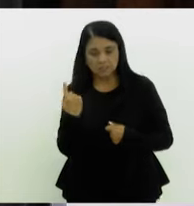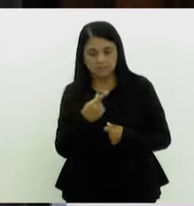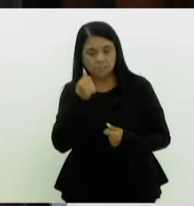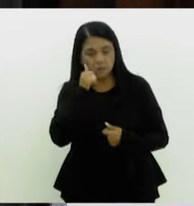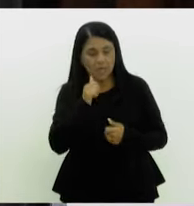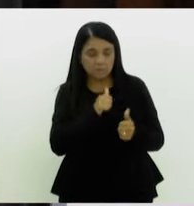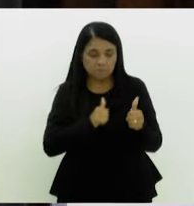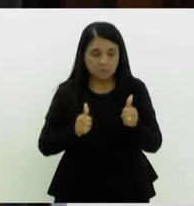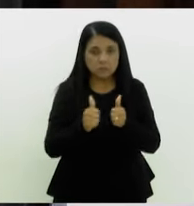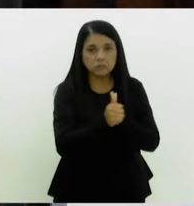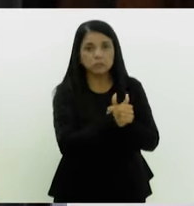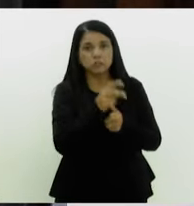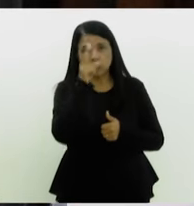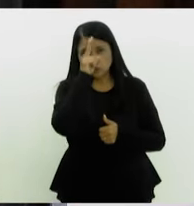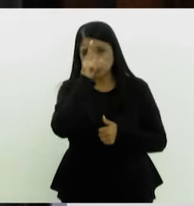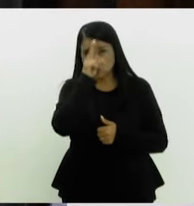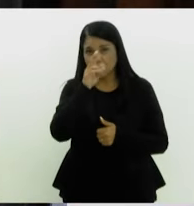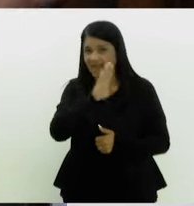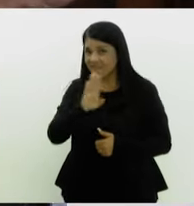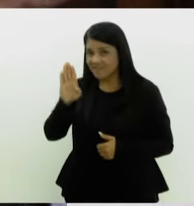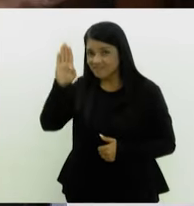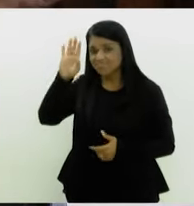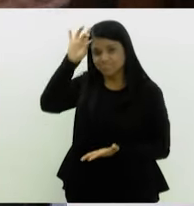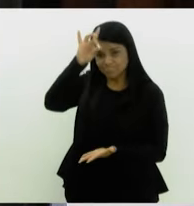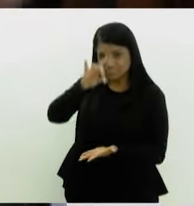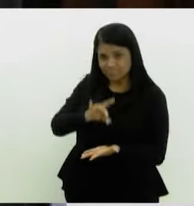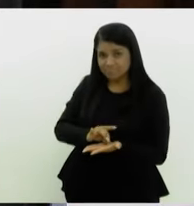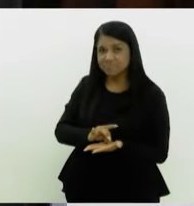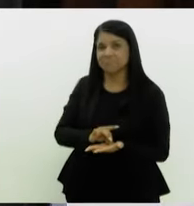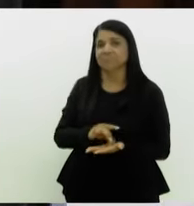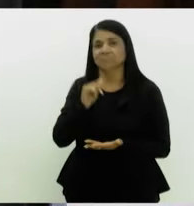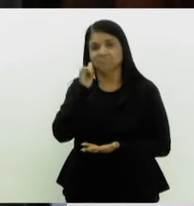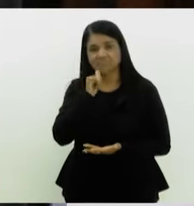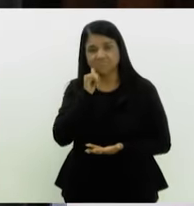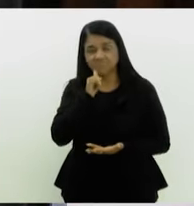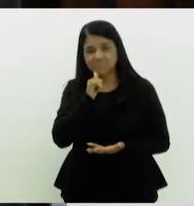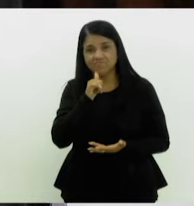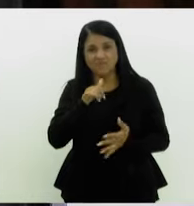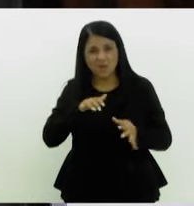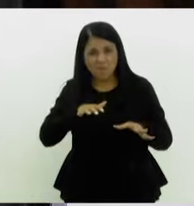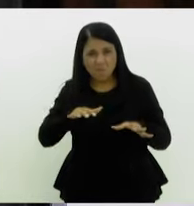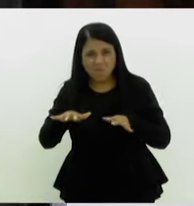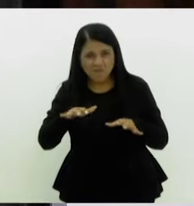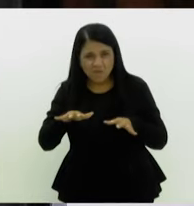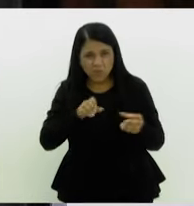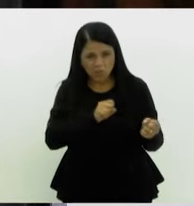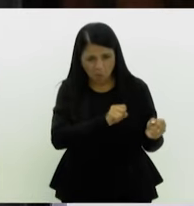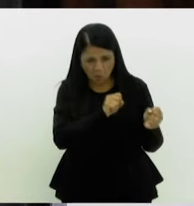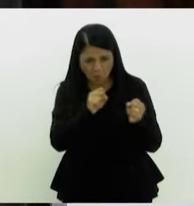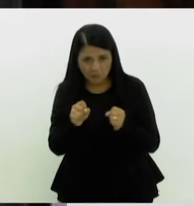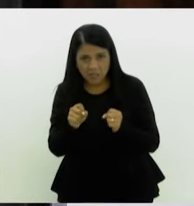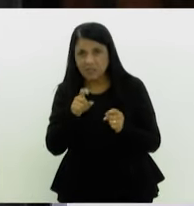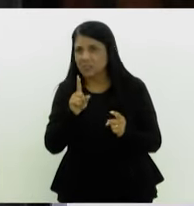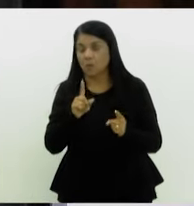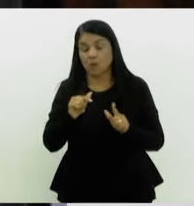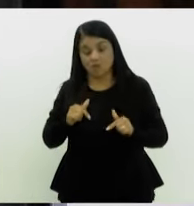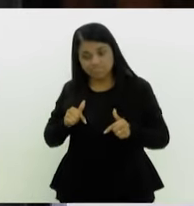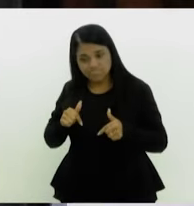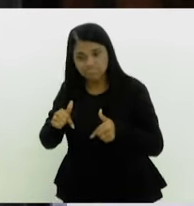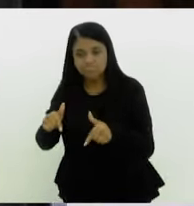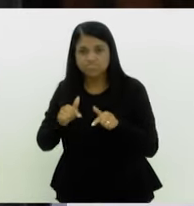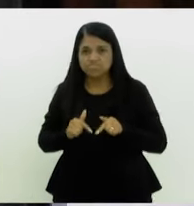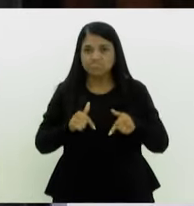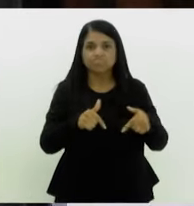histórias Queremos ser candidatas de verdade mulher não se movimenta pelo poder mas por causas mas essas